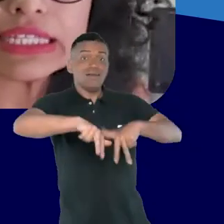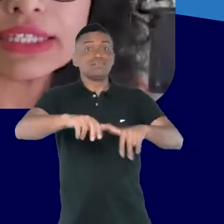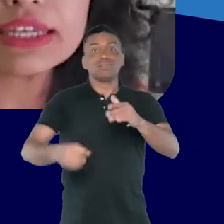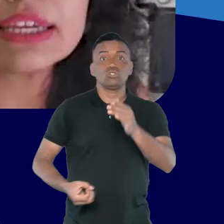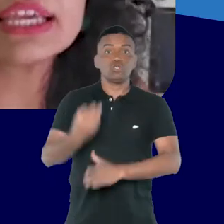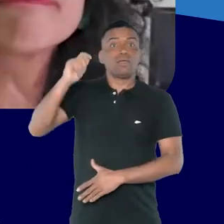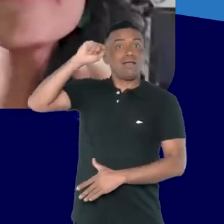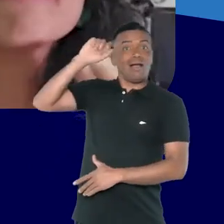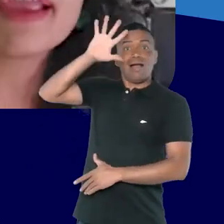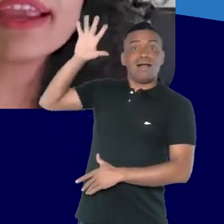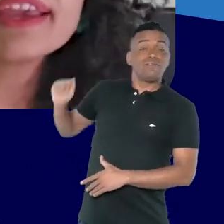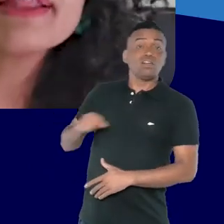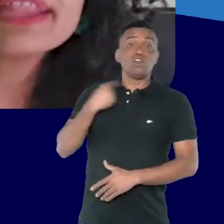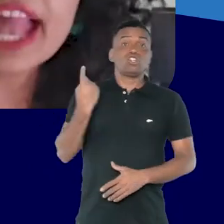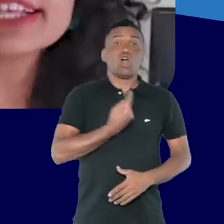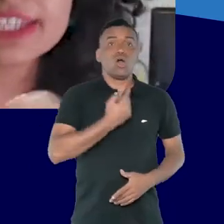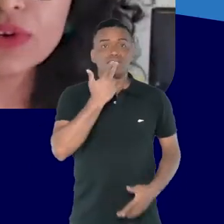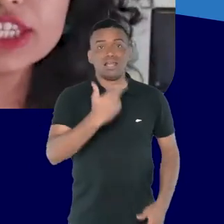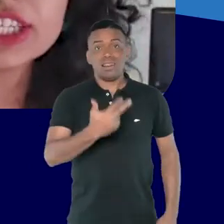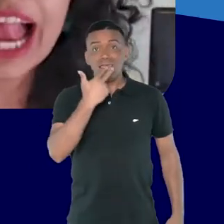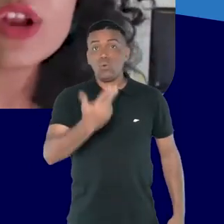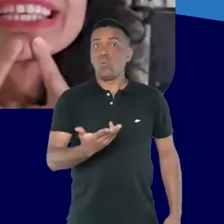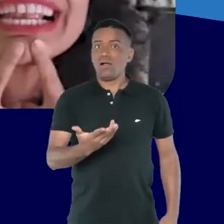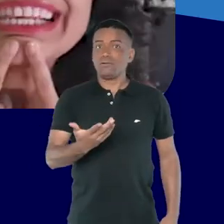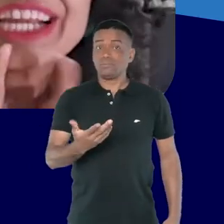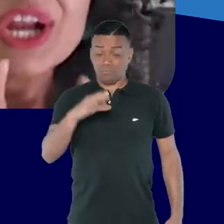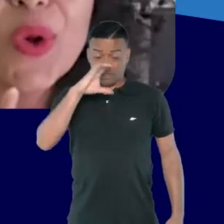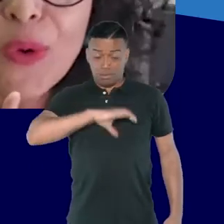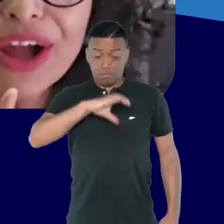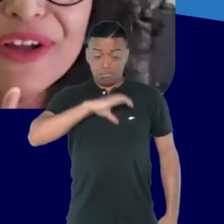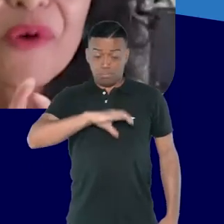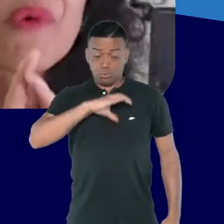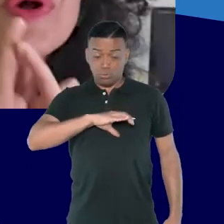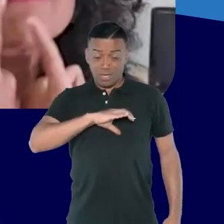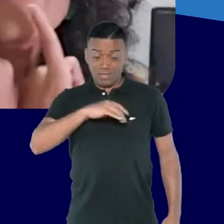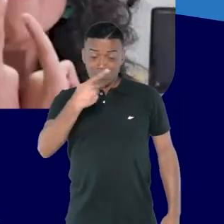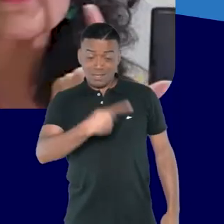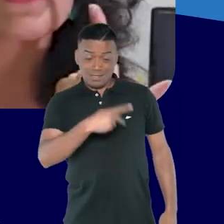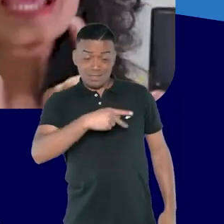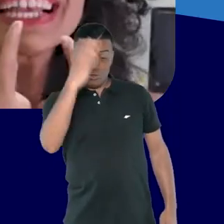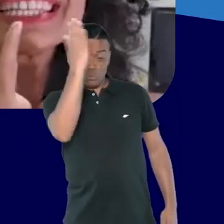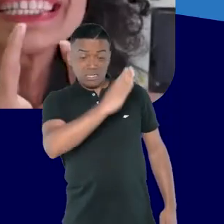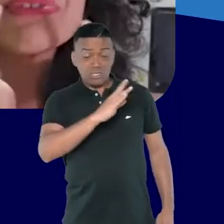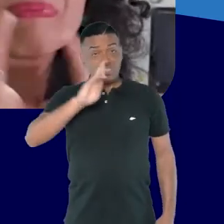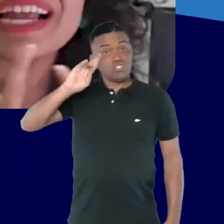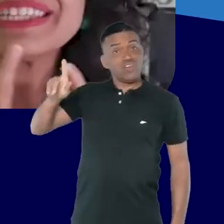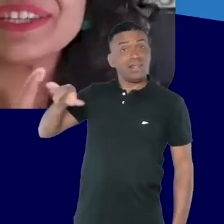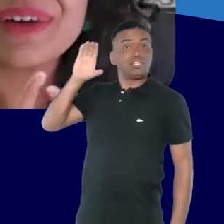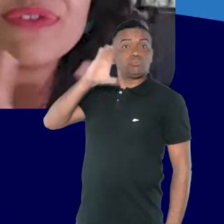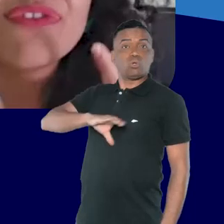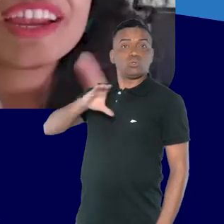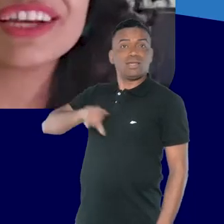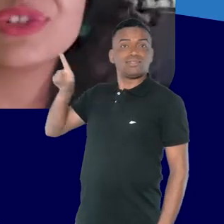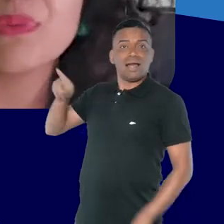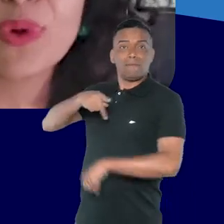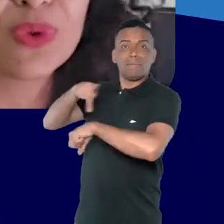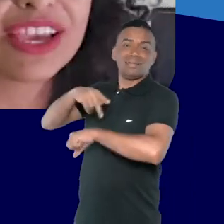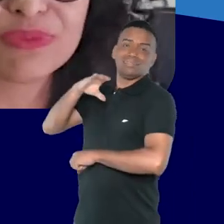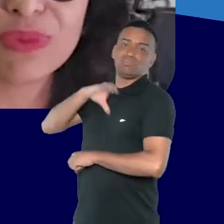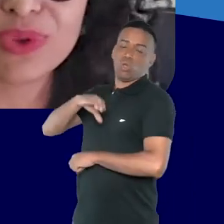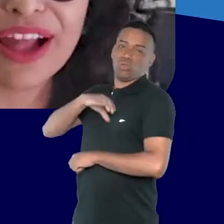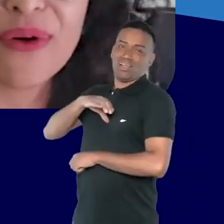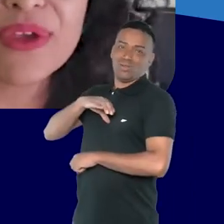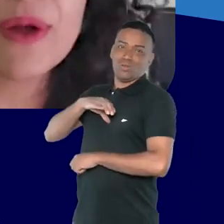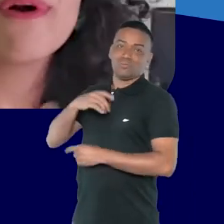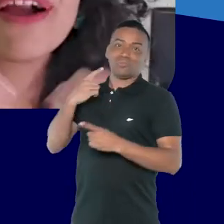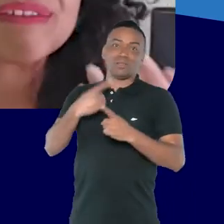as danças, que vêm dessa origem, a nossa língua, como o português do Brasil é diferente do